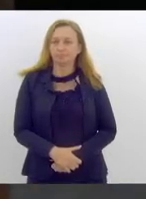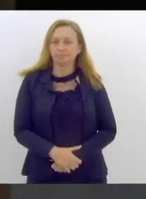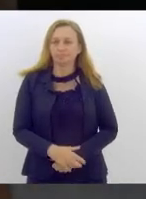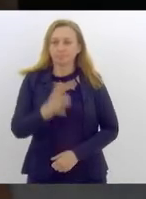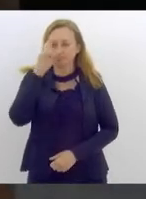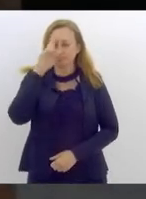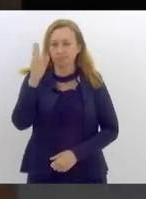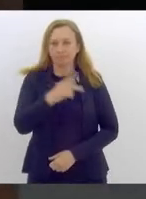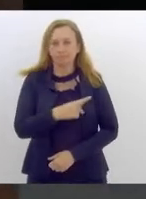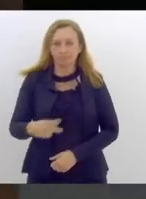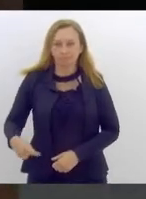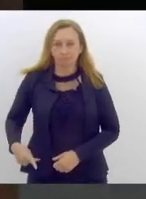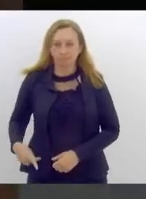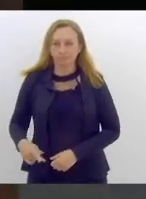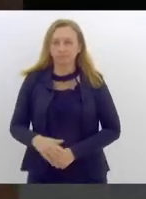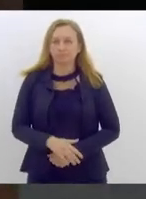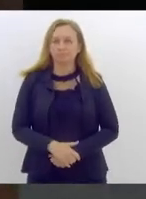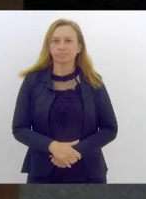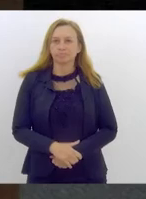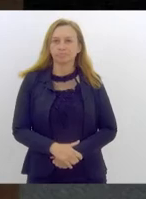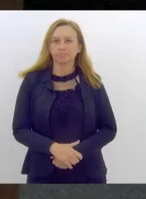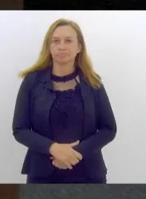senhor presidente